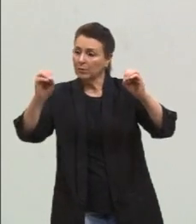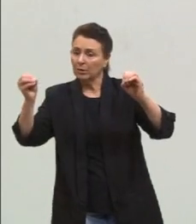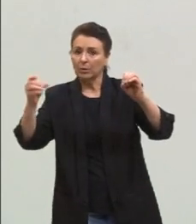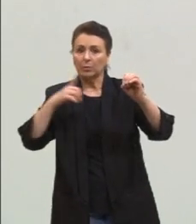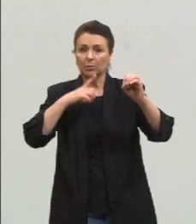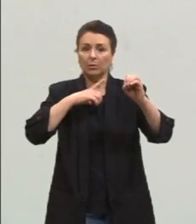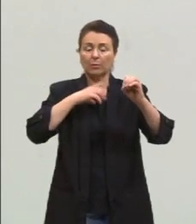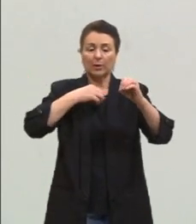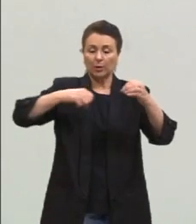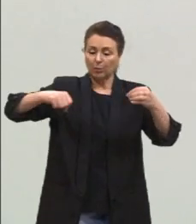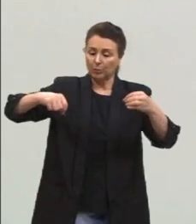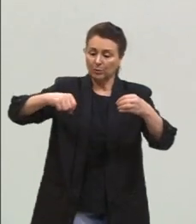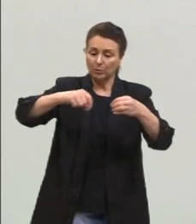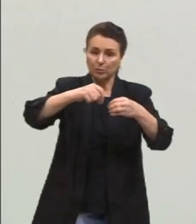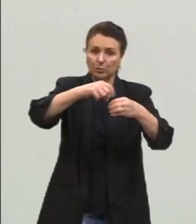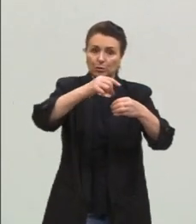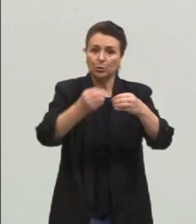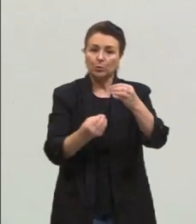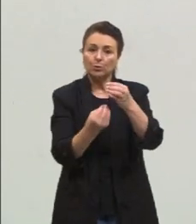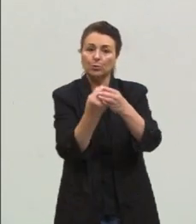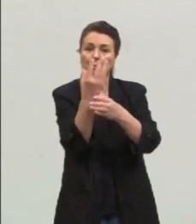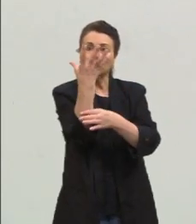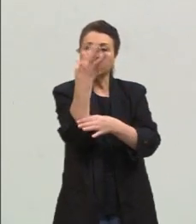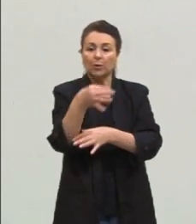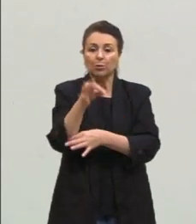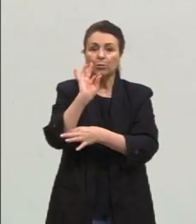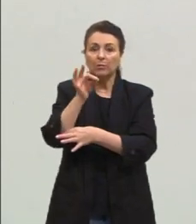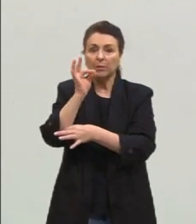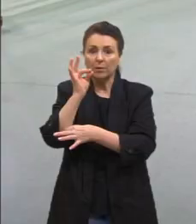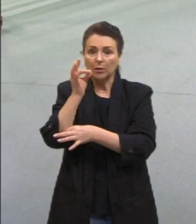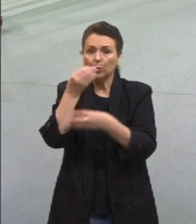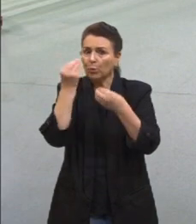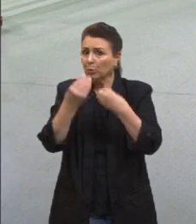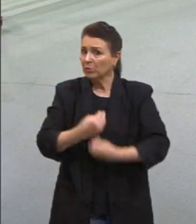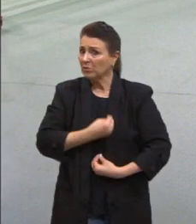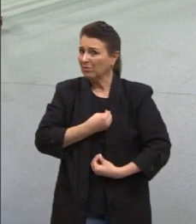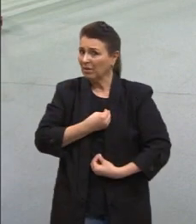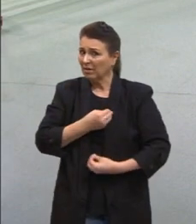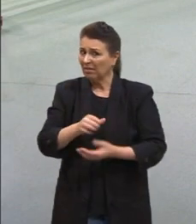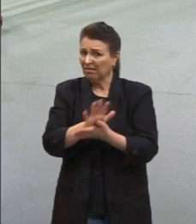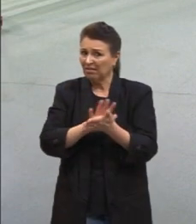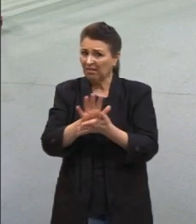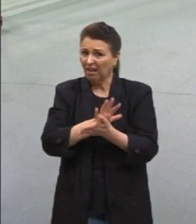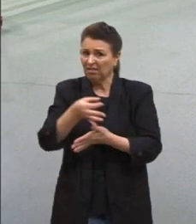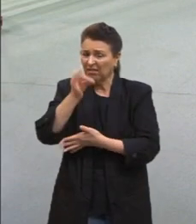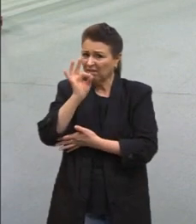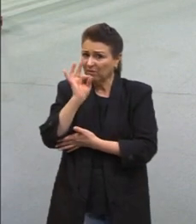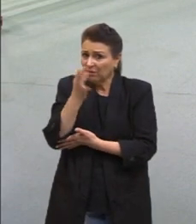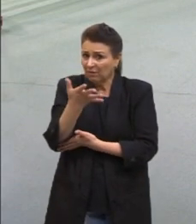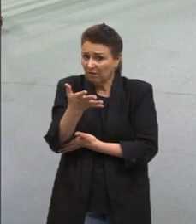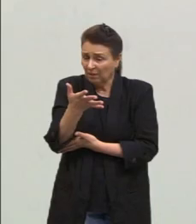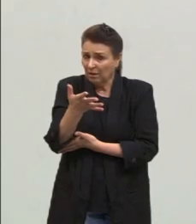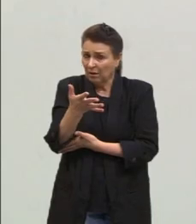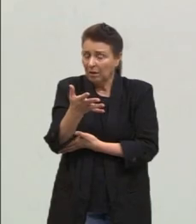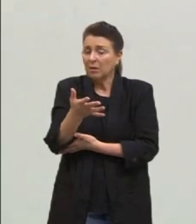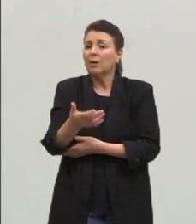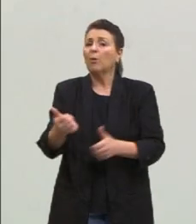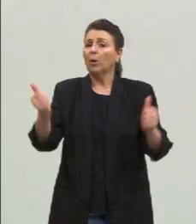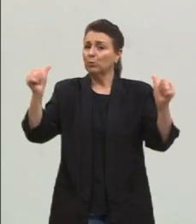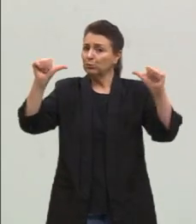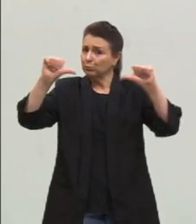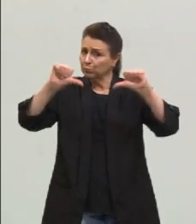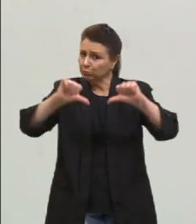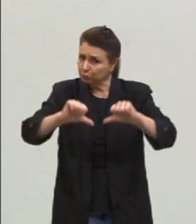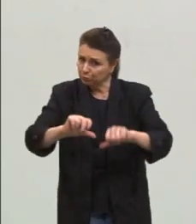o plantio por exemplo do café como é que a gente vai viver sem café né então é muito mais grave às vezes do que a gente imagina